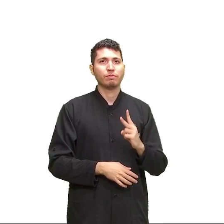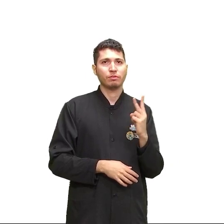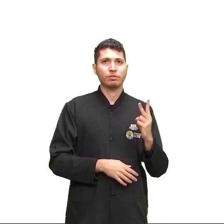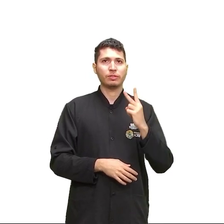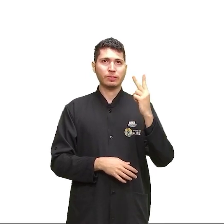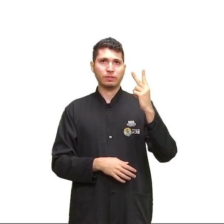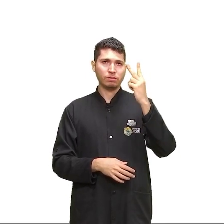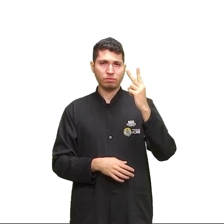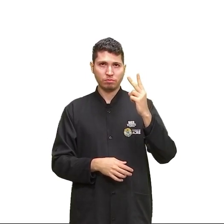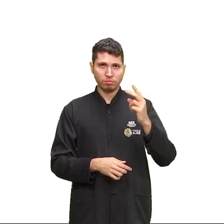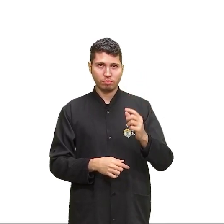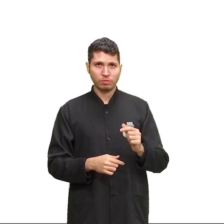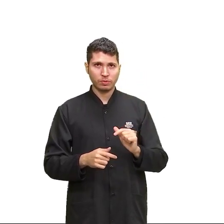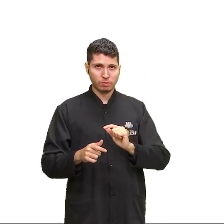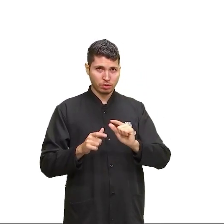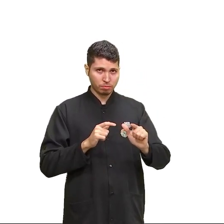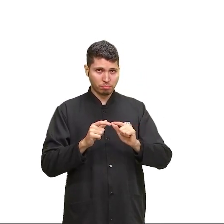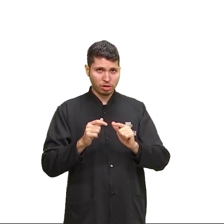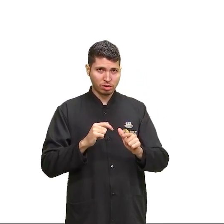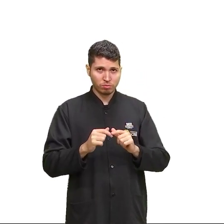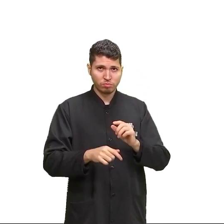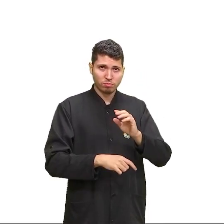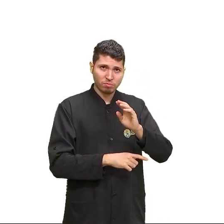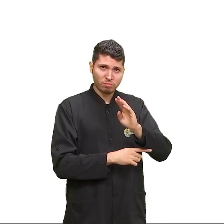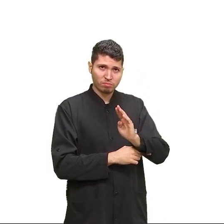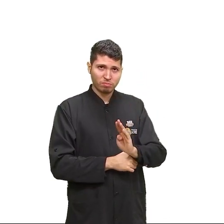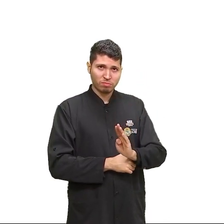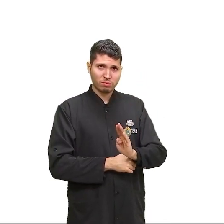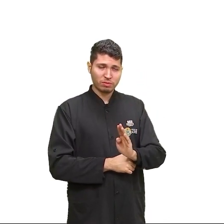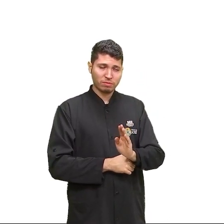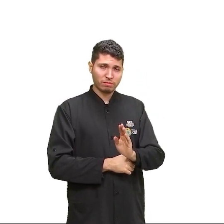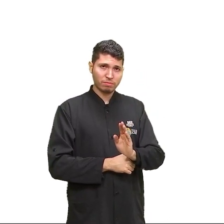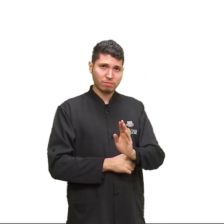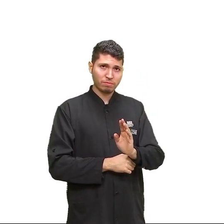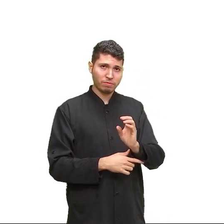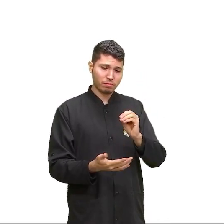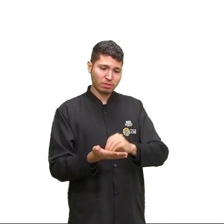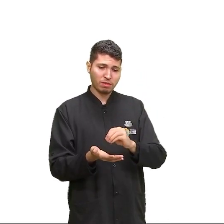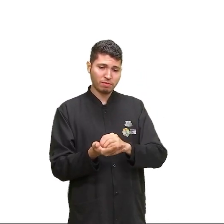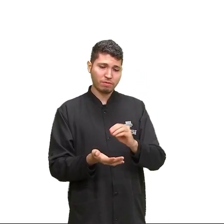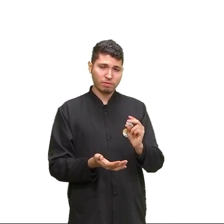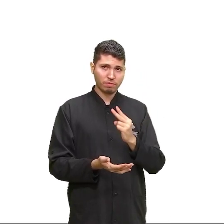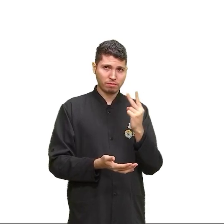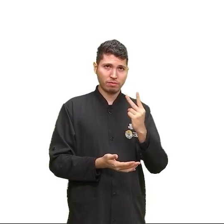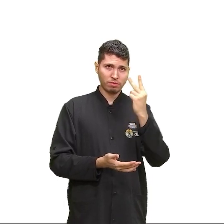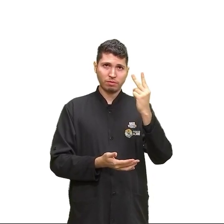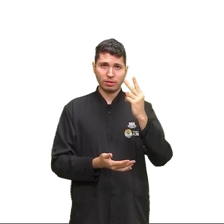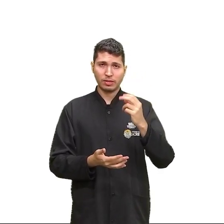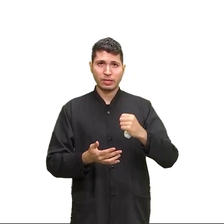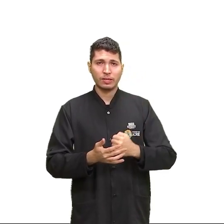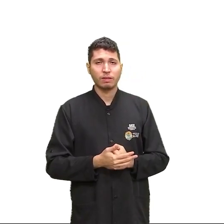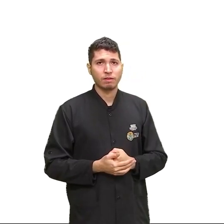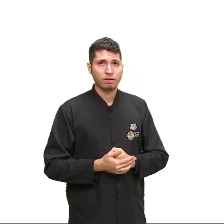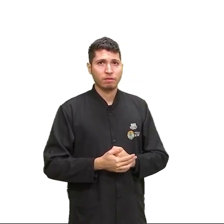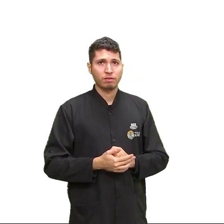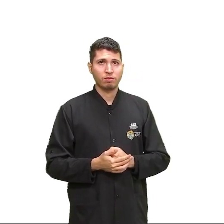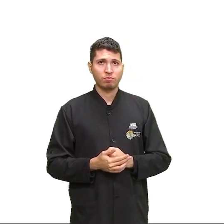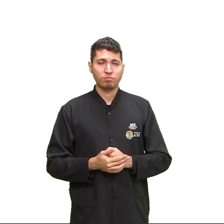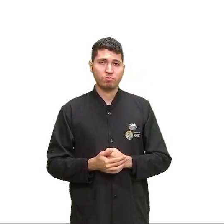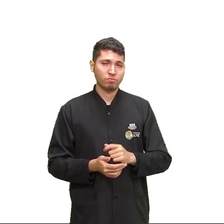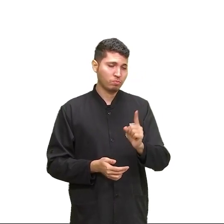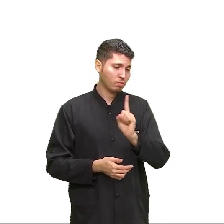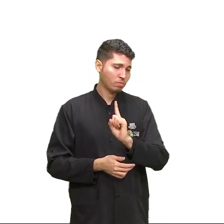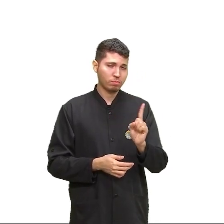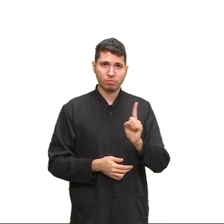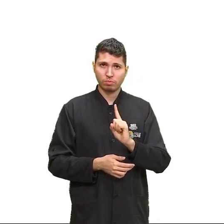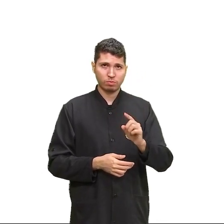De forma nenhuma. Tanto que o trabalho braçal era estigmatizado somente para os escravizados. Então, quem fazia esse trabalho eram os escravos, então não